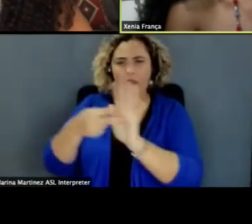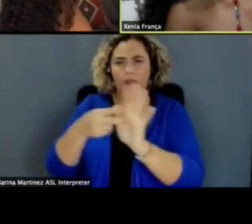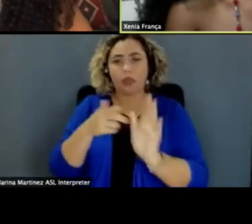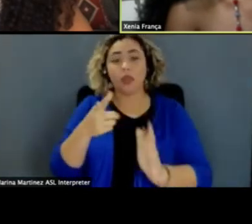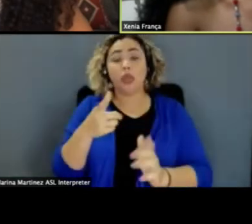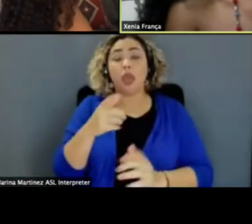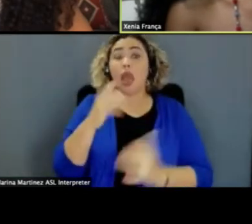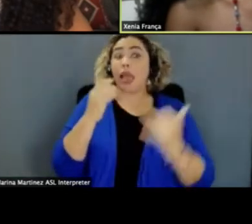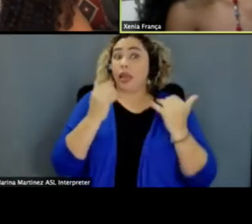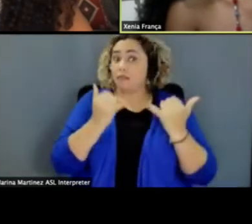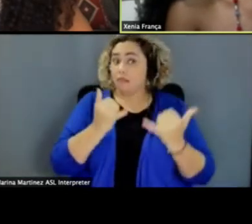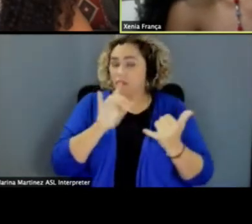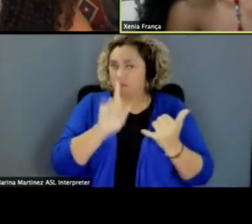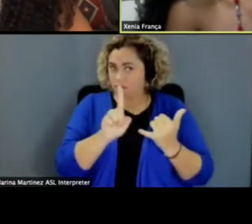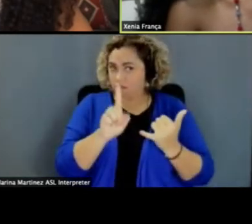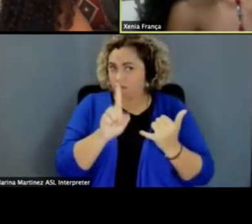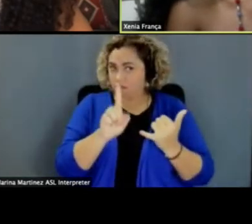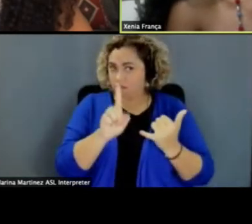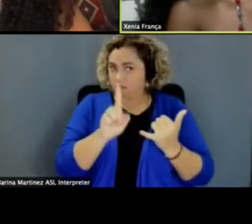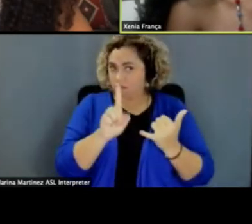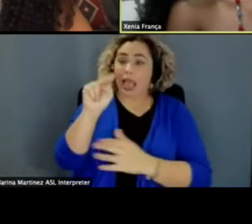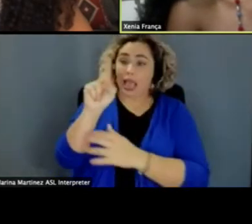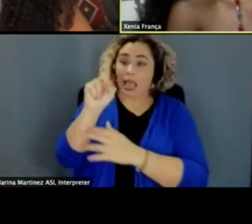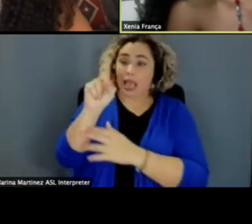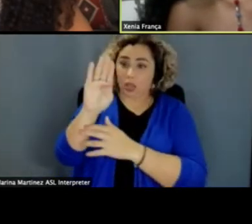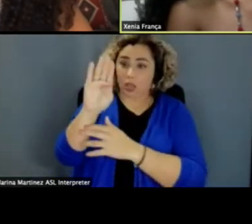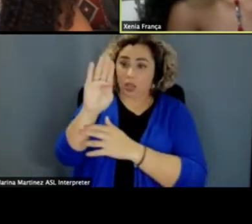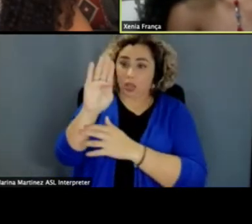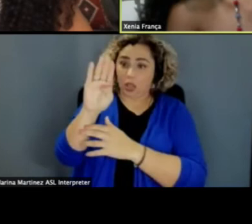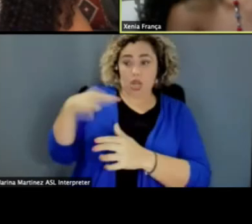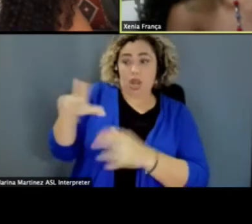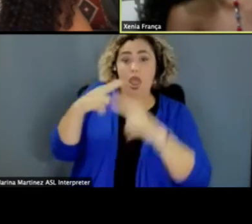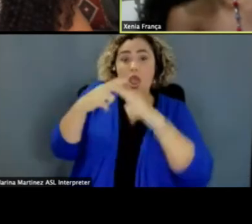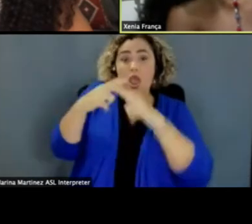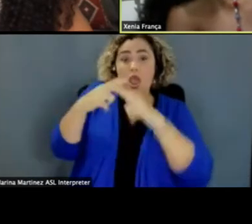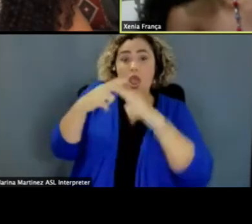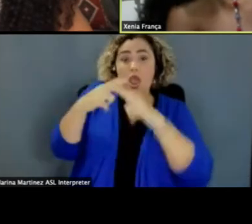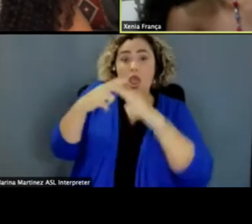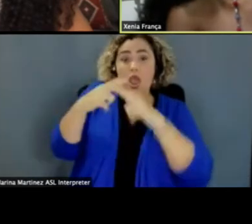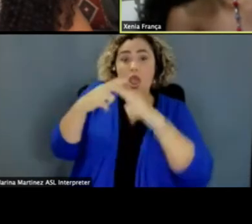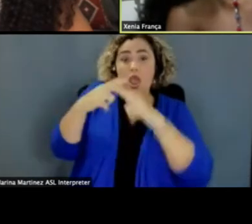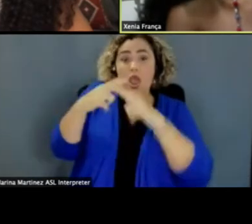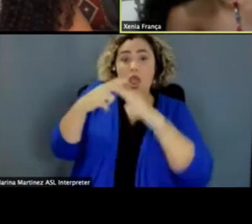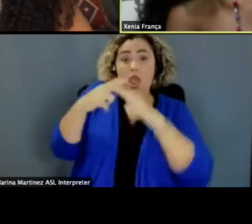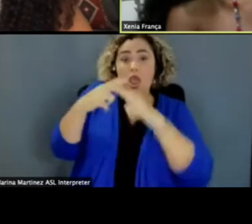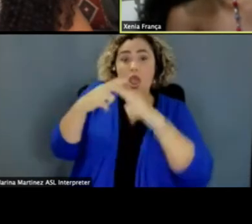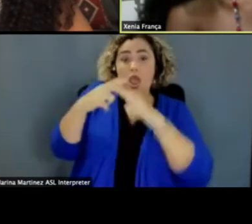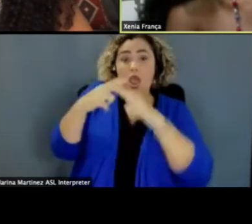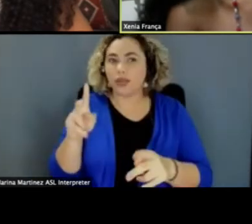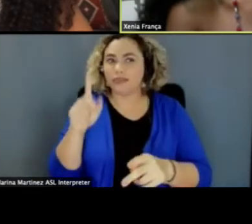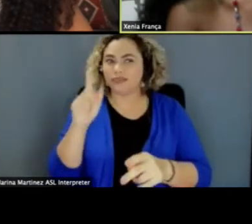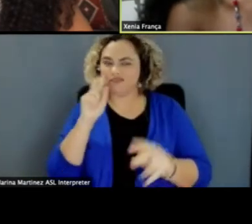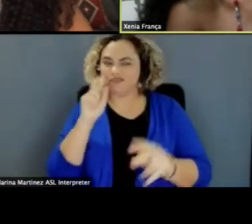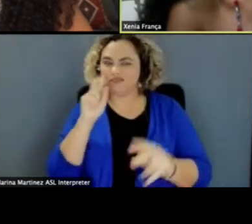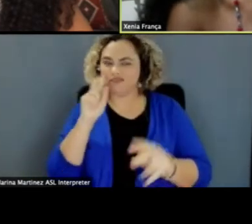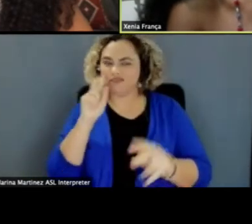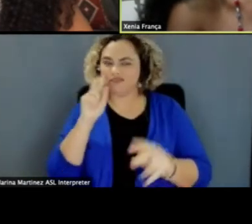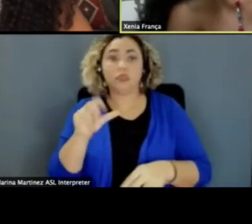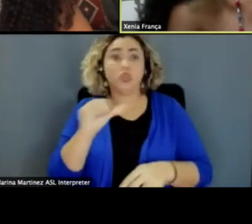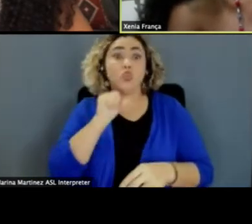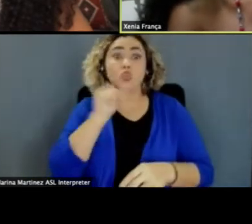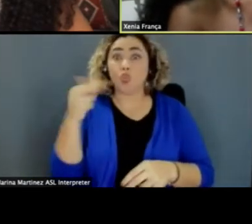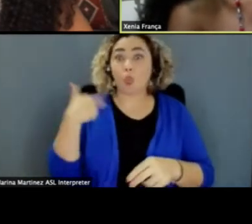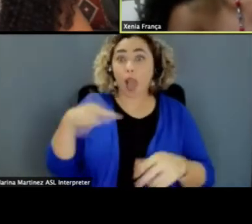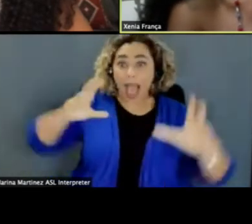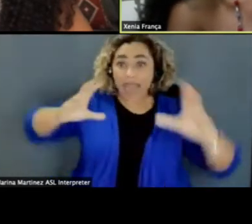Embora o candomblé, por exemplo, seja uma religião muito mal vista no Brasil, não é uma religião